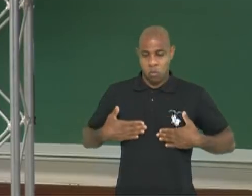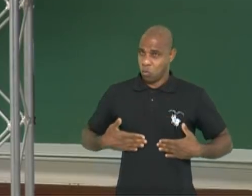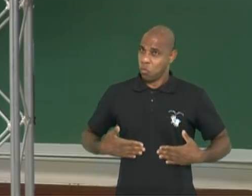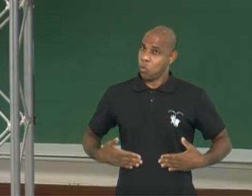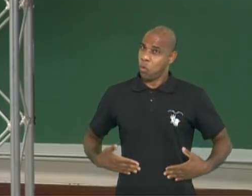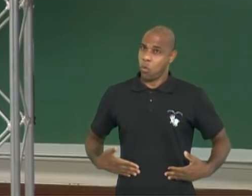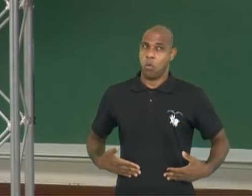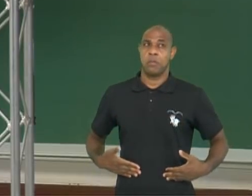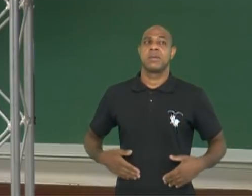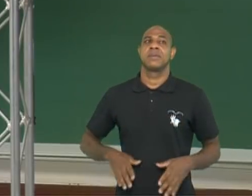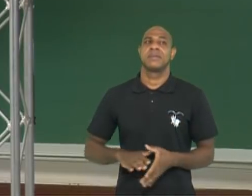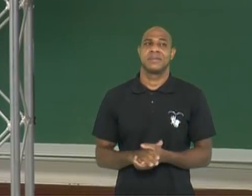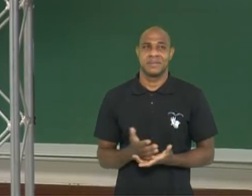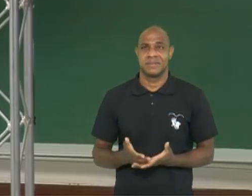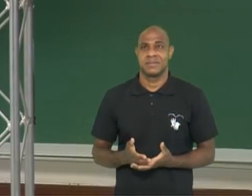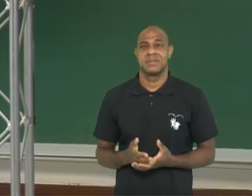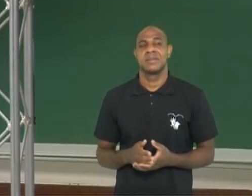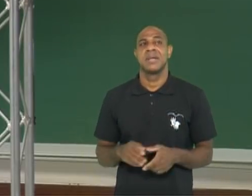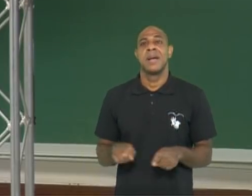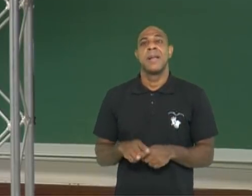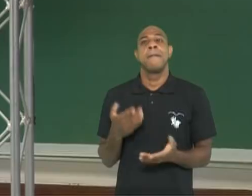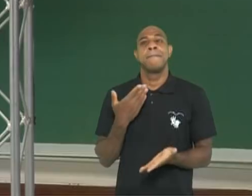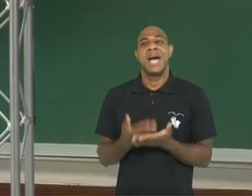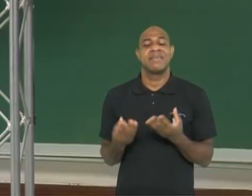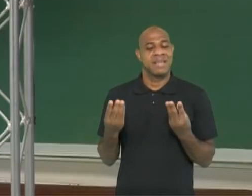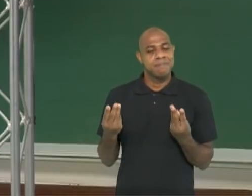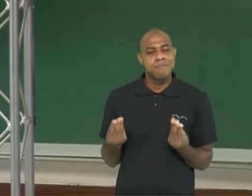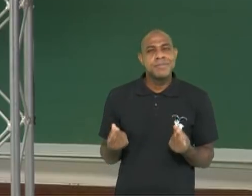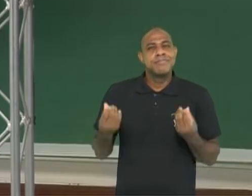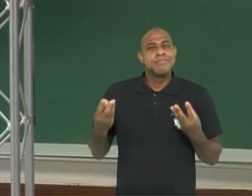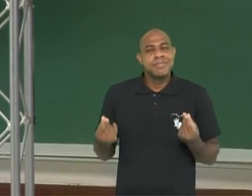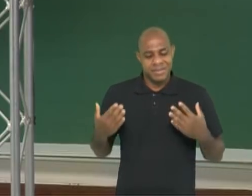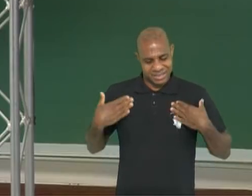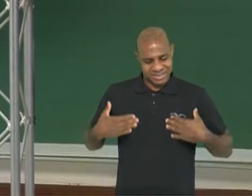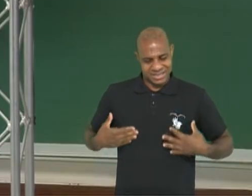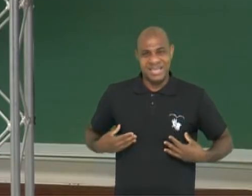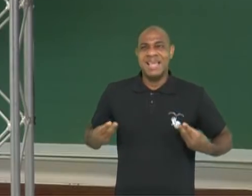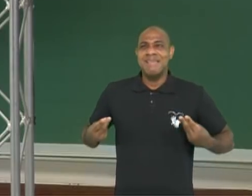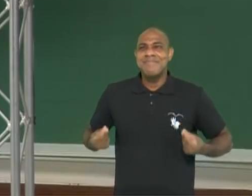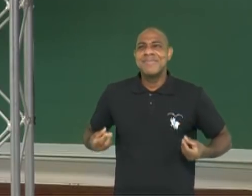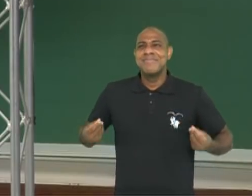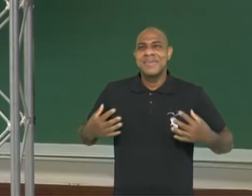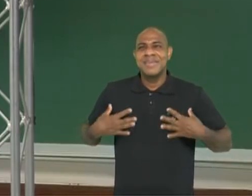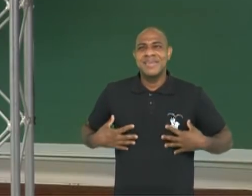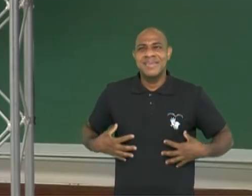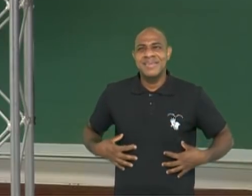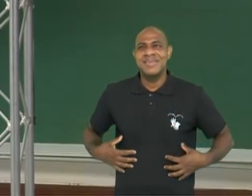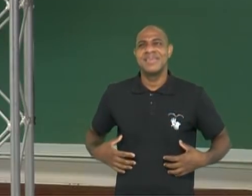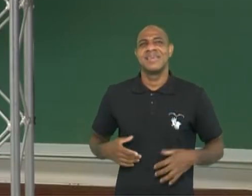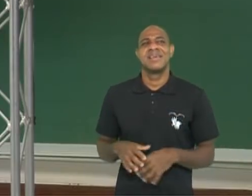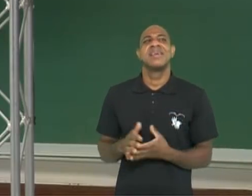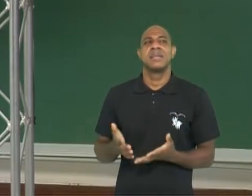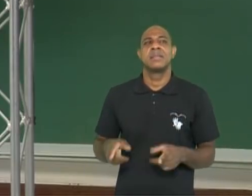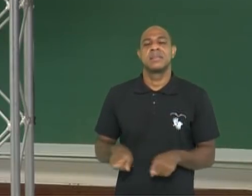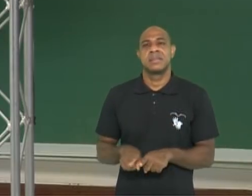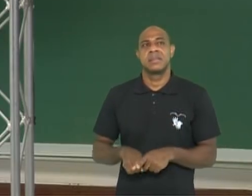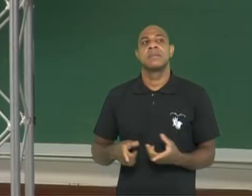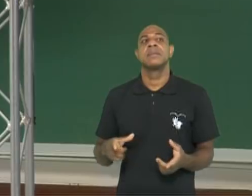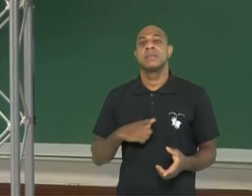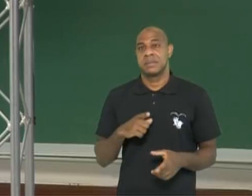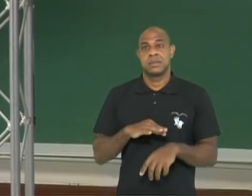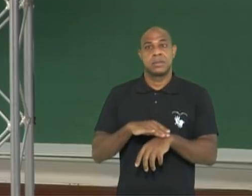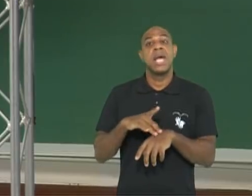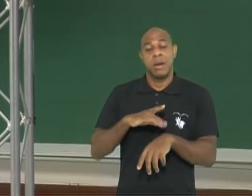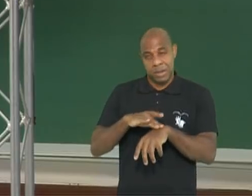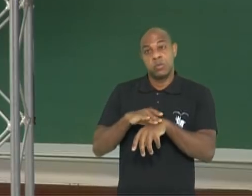você perde um pouco da sensibilidade da pele, dos nervos, mas existe uma cura. Então, hanseníase é